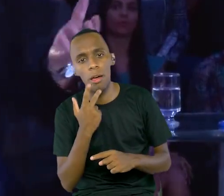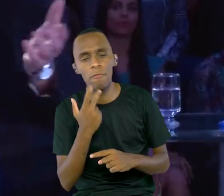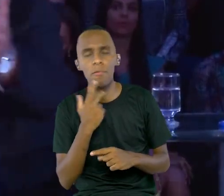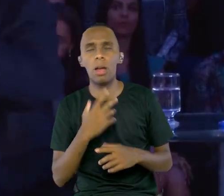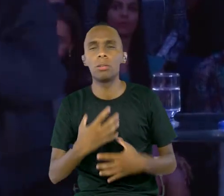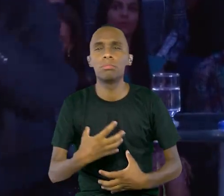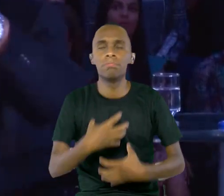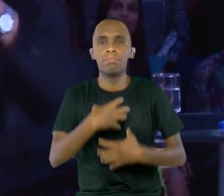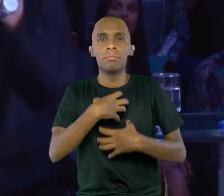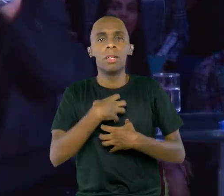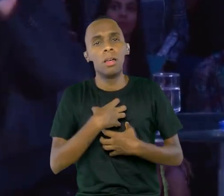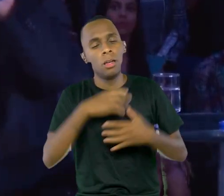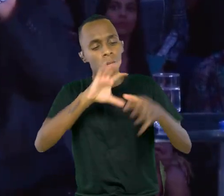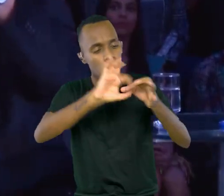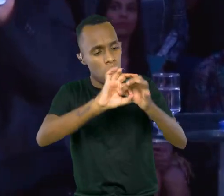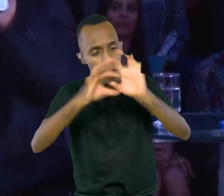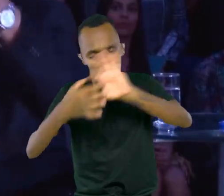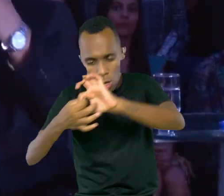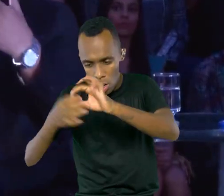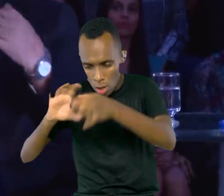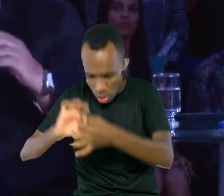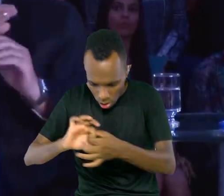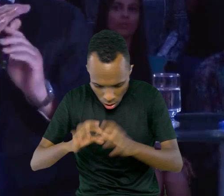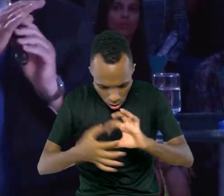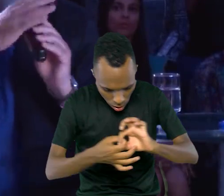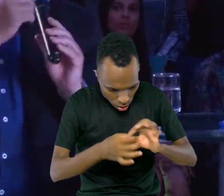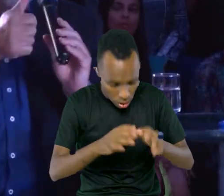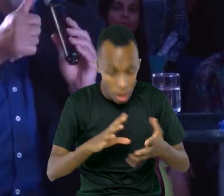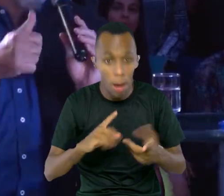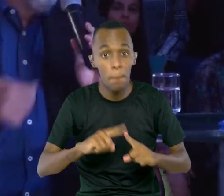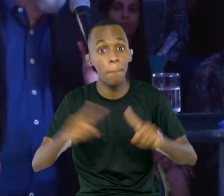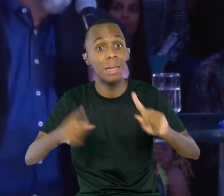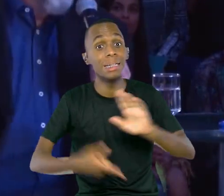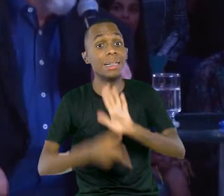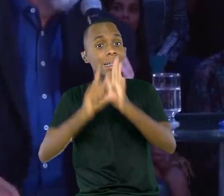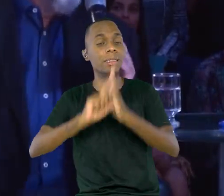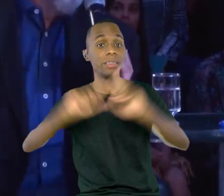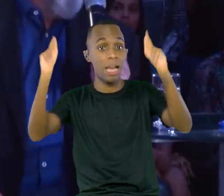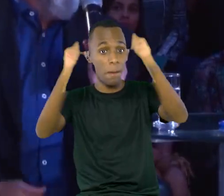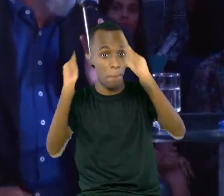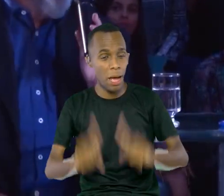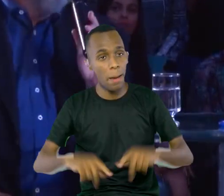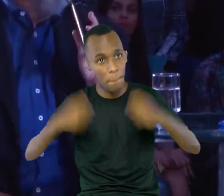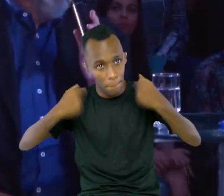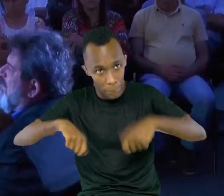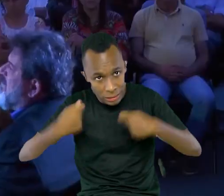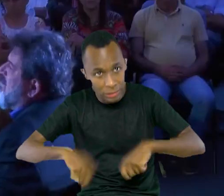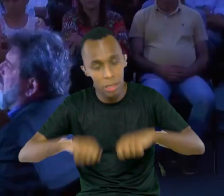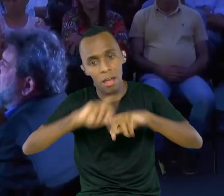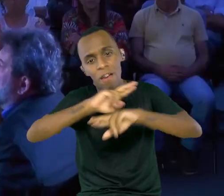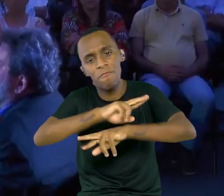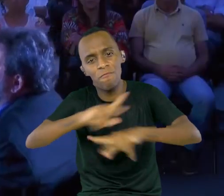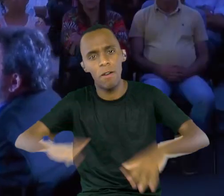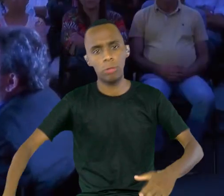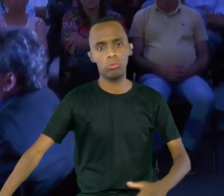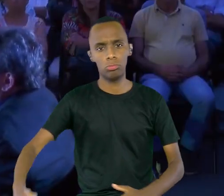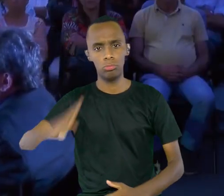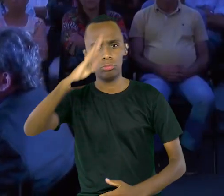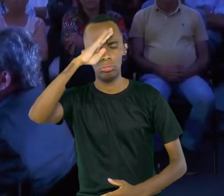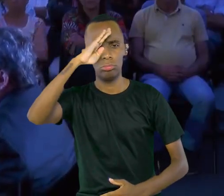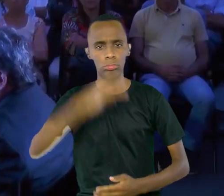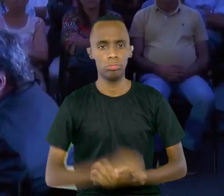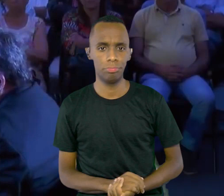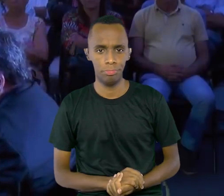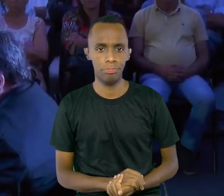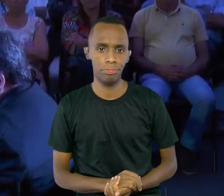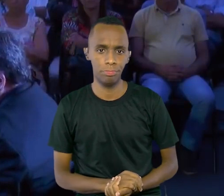gente fala do espírito olímpico, dos arcos que se unem, mas primeiro, para celebrar a paz, precisamos de milhares de